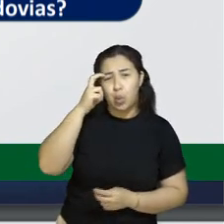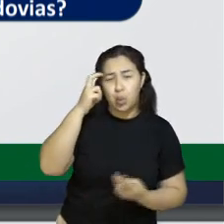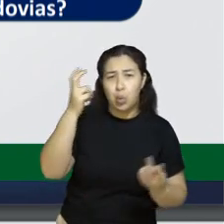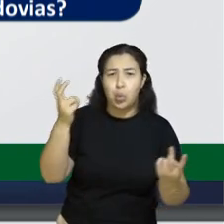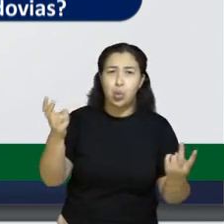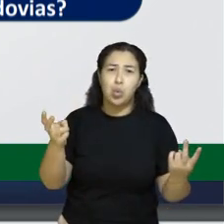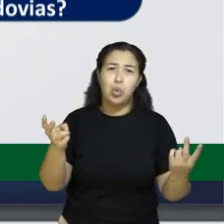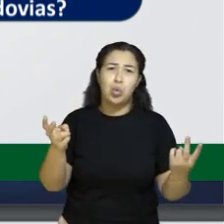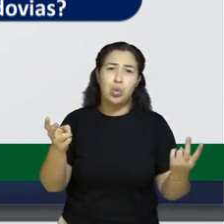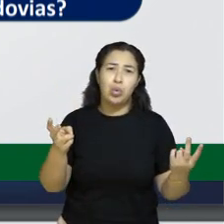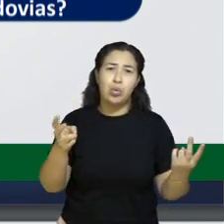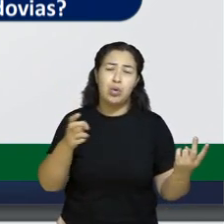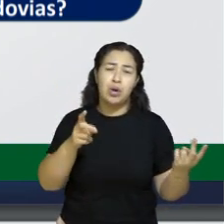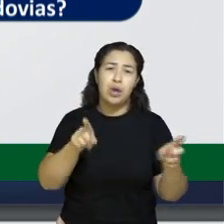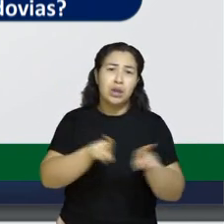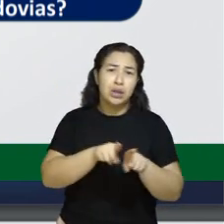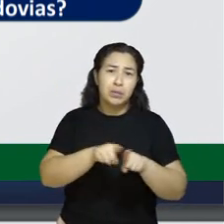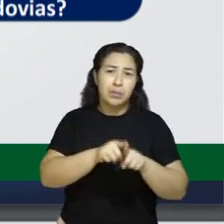própria migração